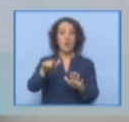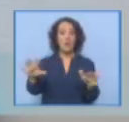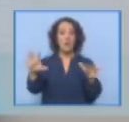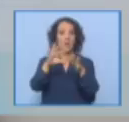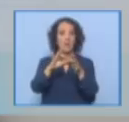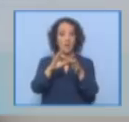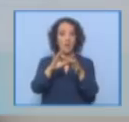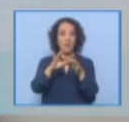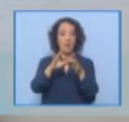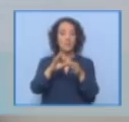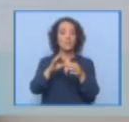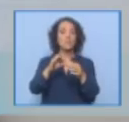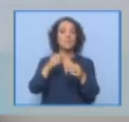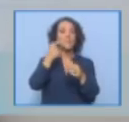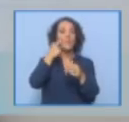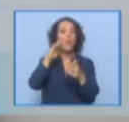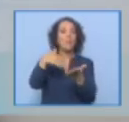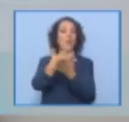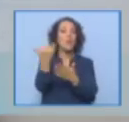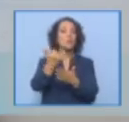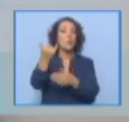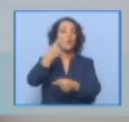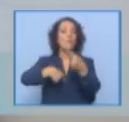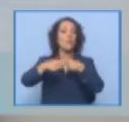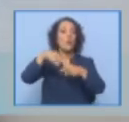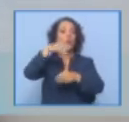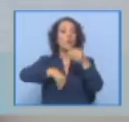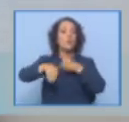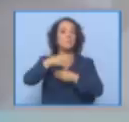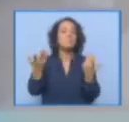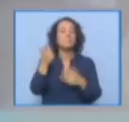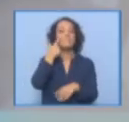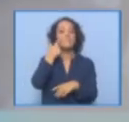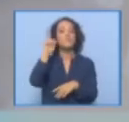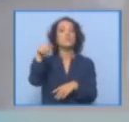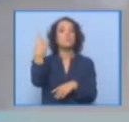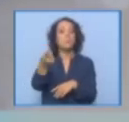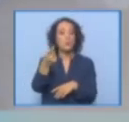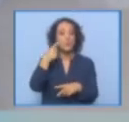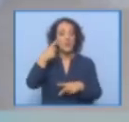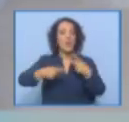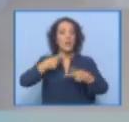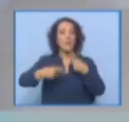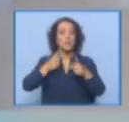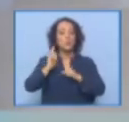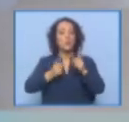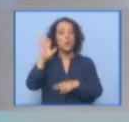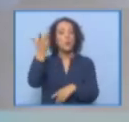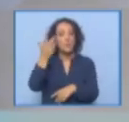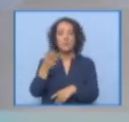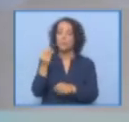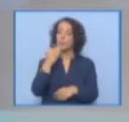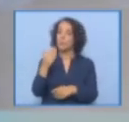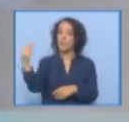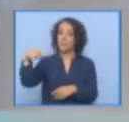ser jogadas agora até à segunda volta das eleições presidenciais brasileiras. Cá estaremos depois então também para uma análise àquilo que for acontecendo. José Pedro Frazão, muito obrigado